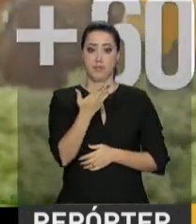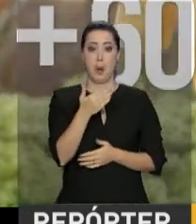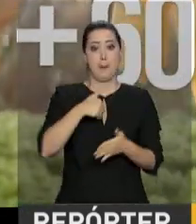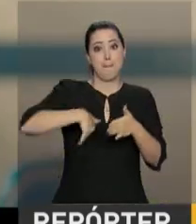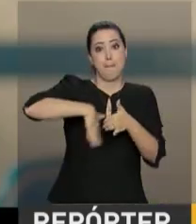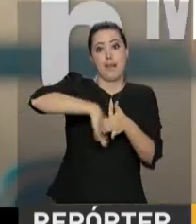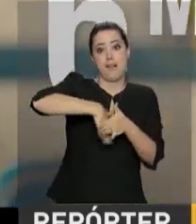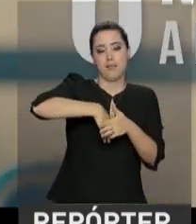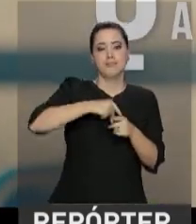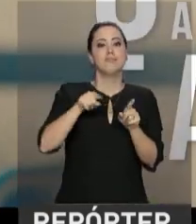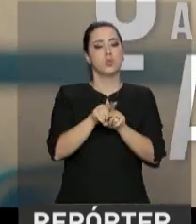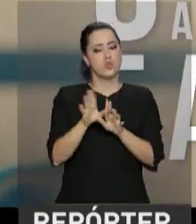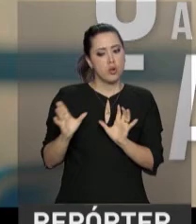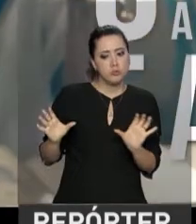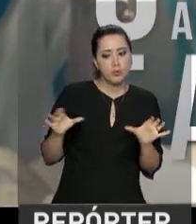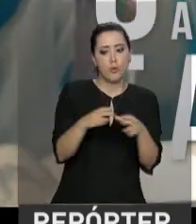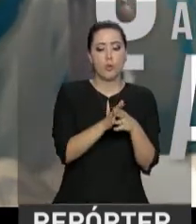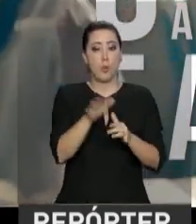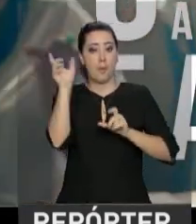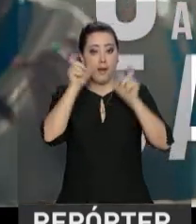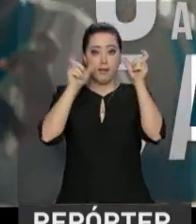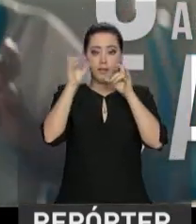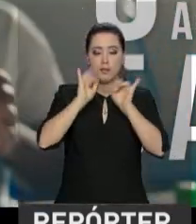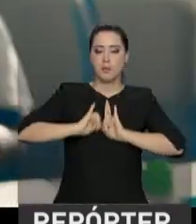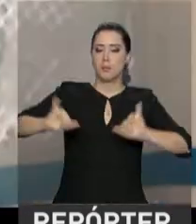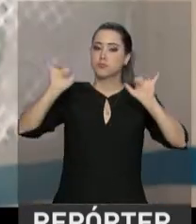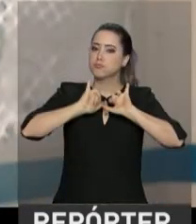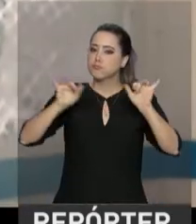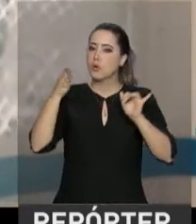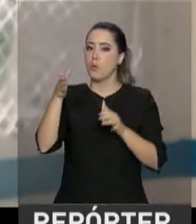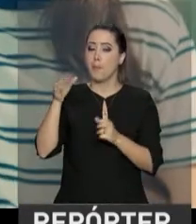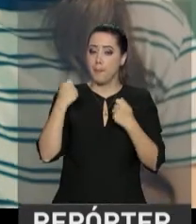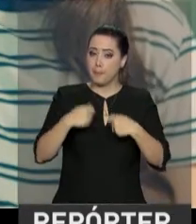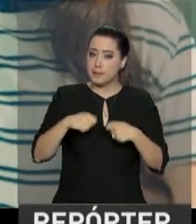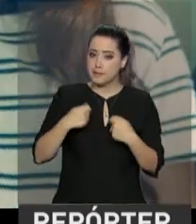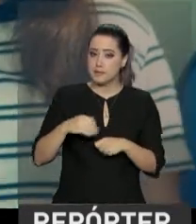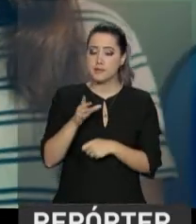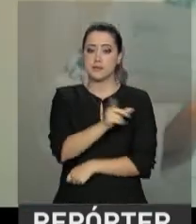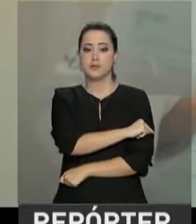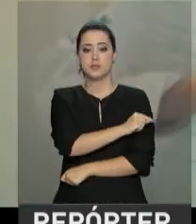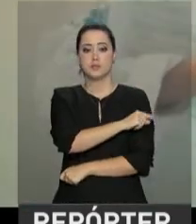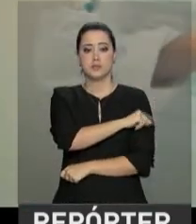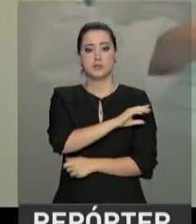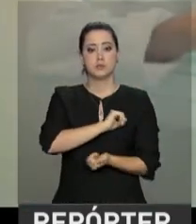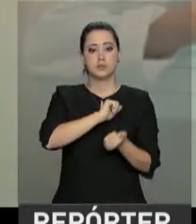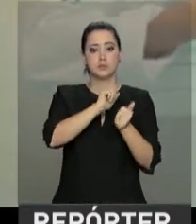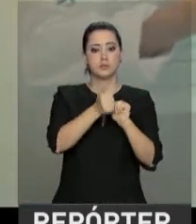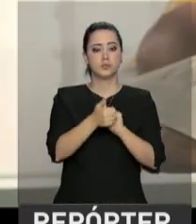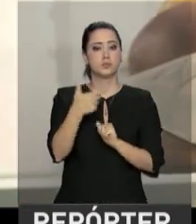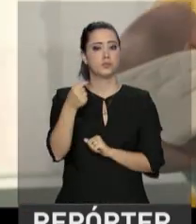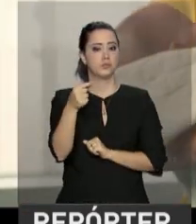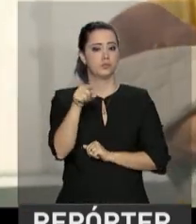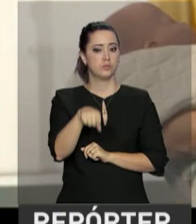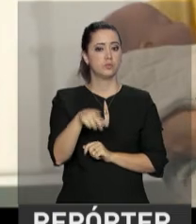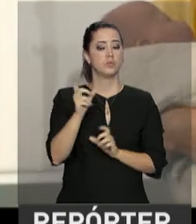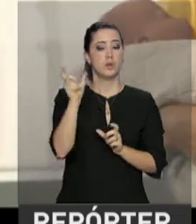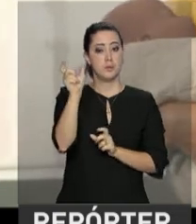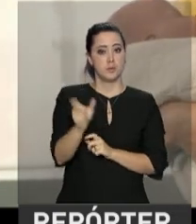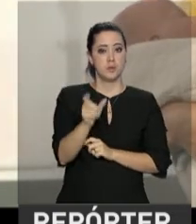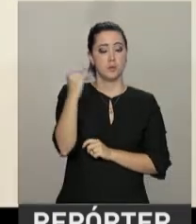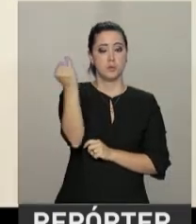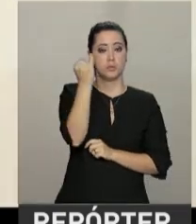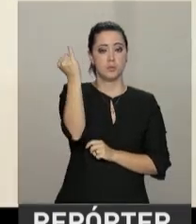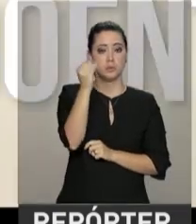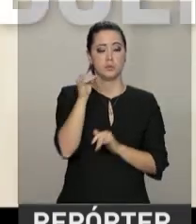para alertar sobre a importância da vacinação contra a gripe o maior atleta do século 20 é personagem da campanha